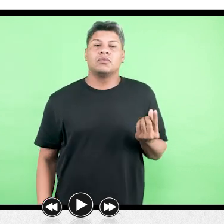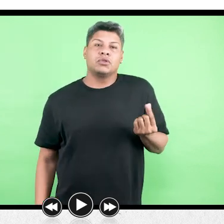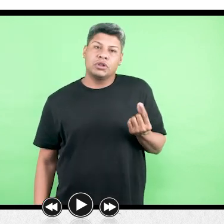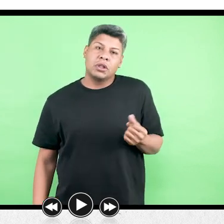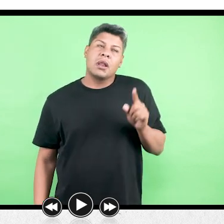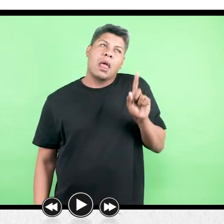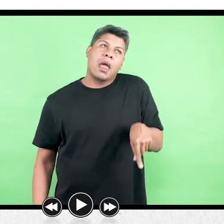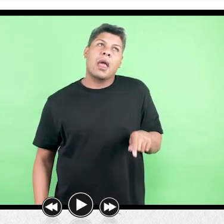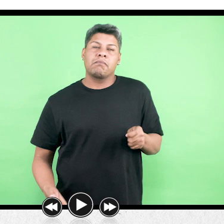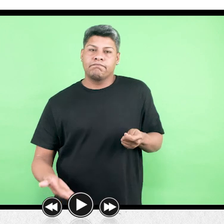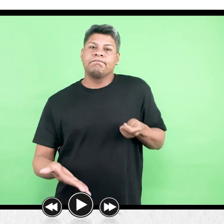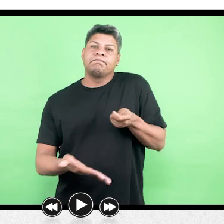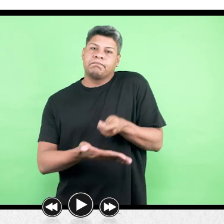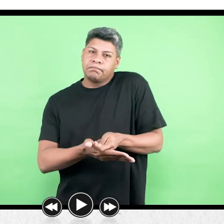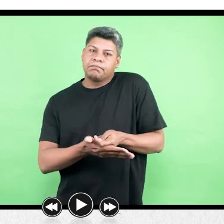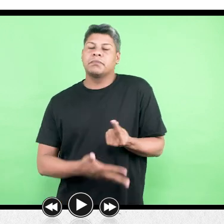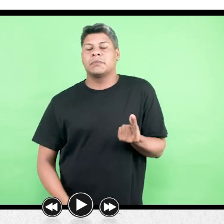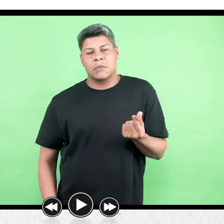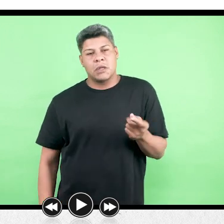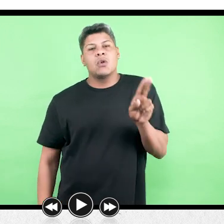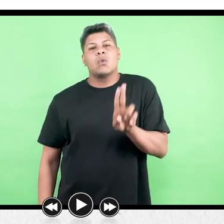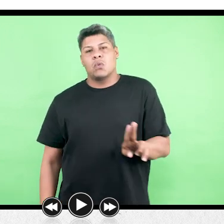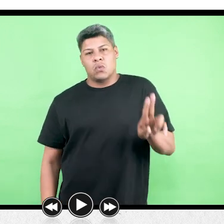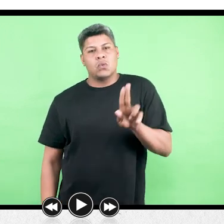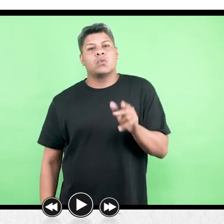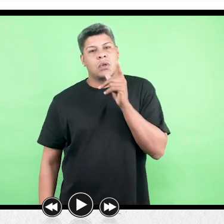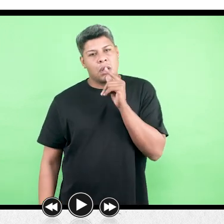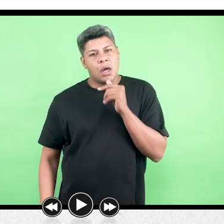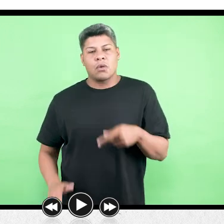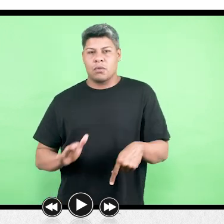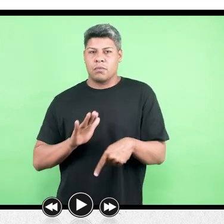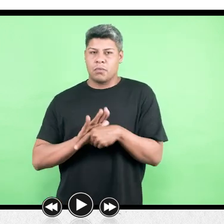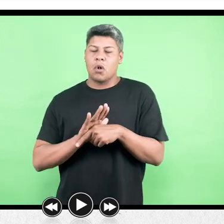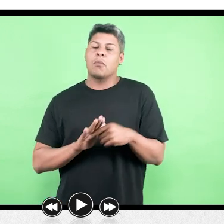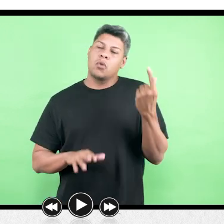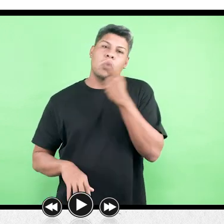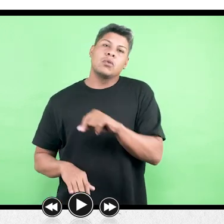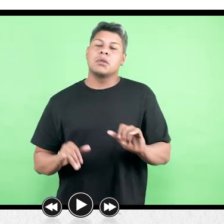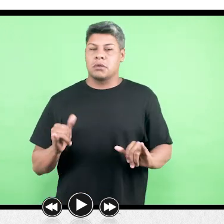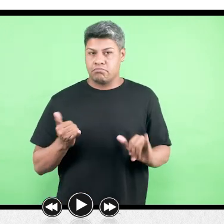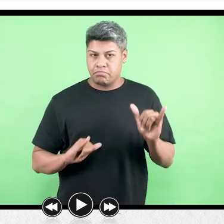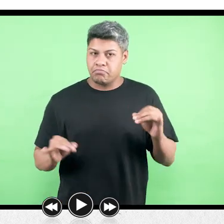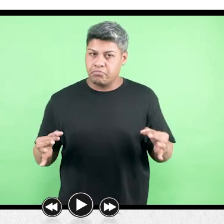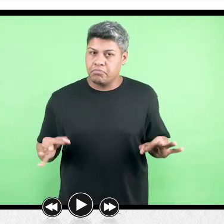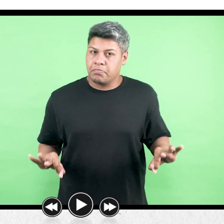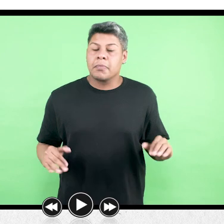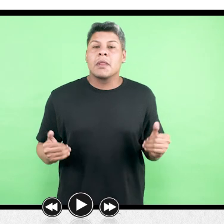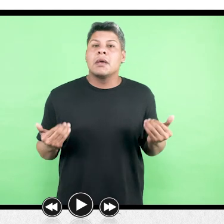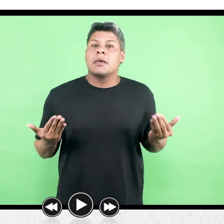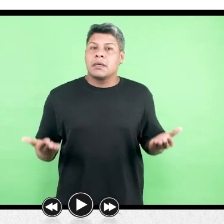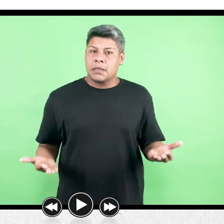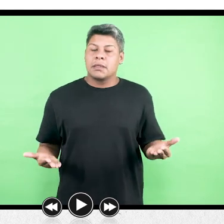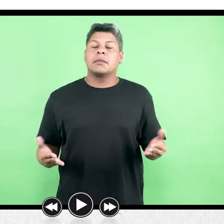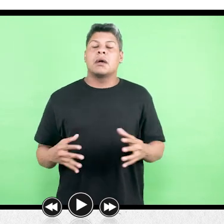uma compensação financeira de uso da água para a geração hidroenergética, certo? Então,